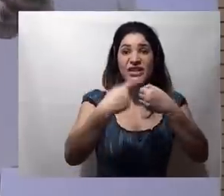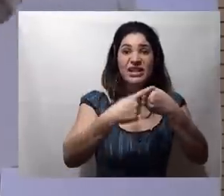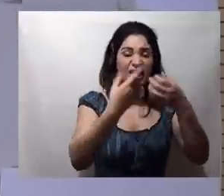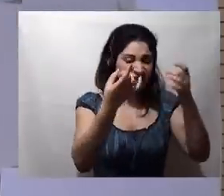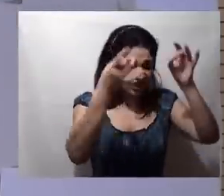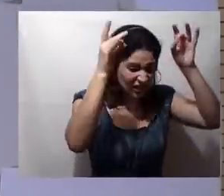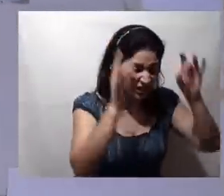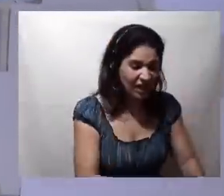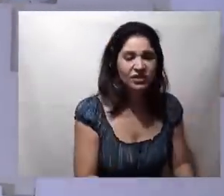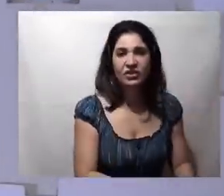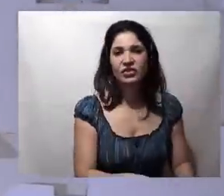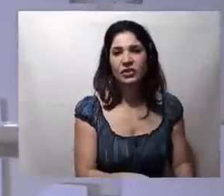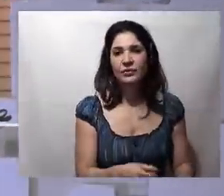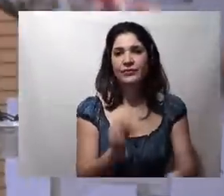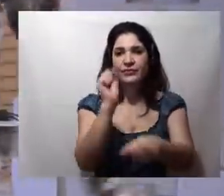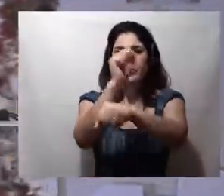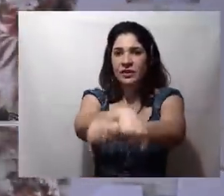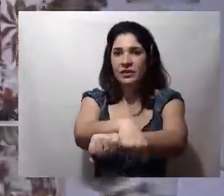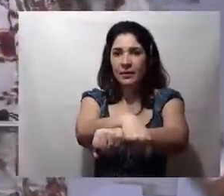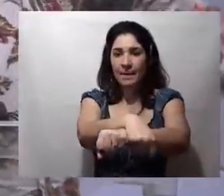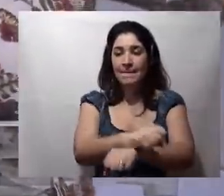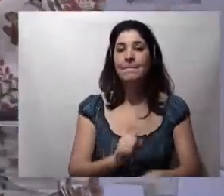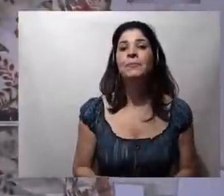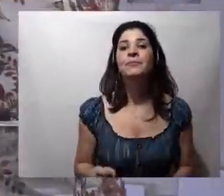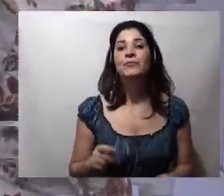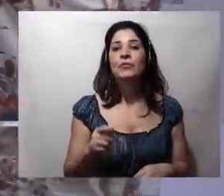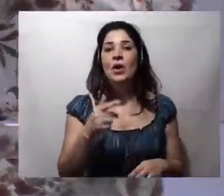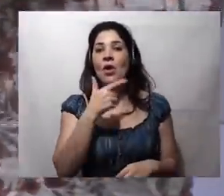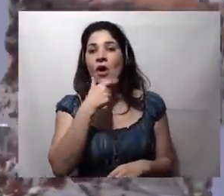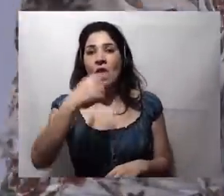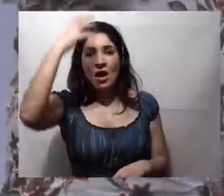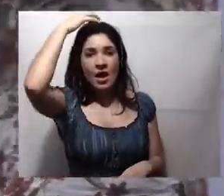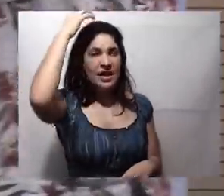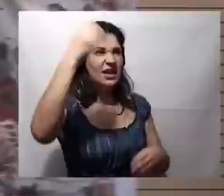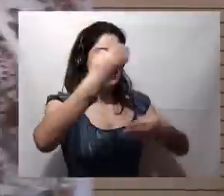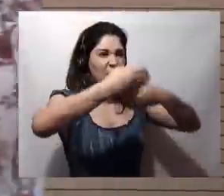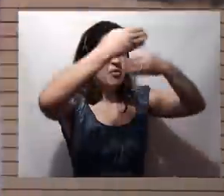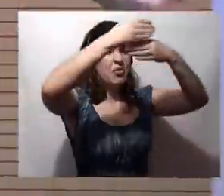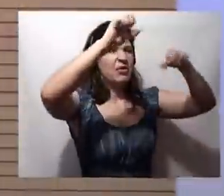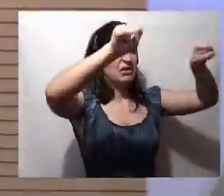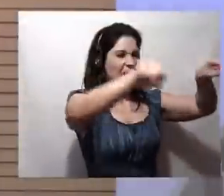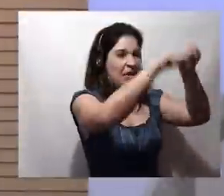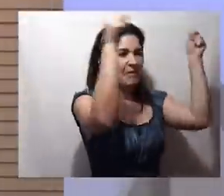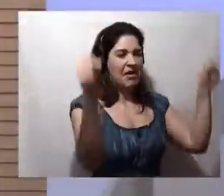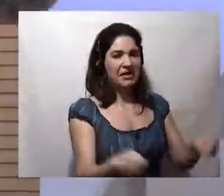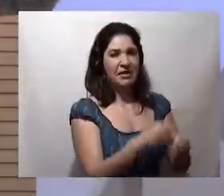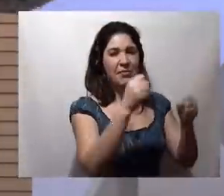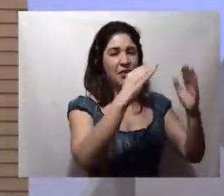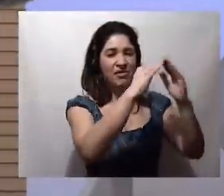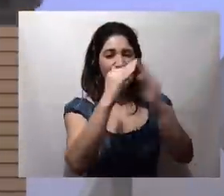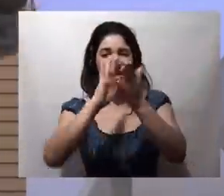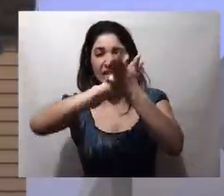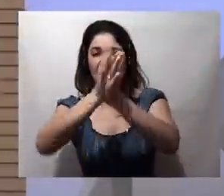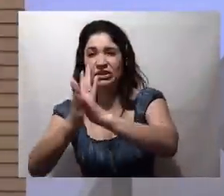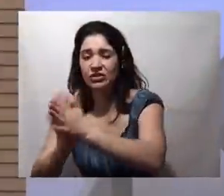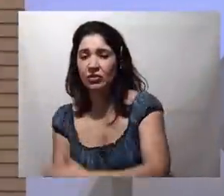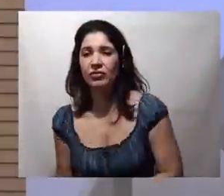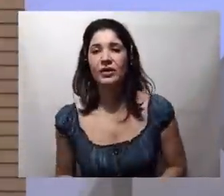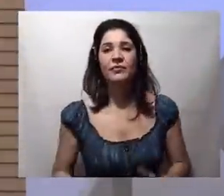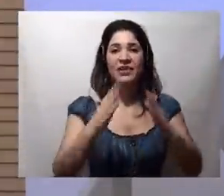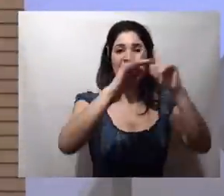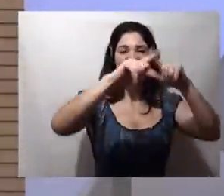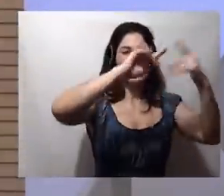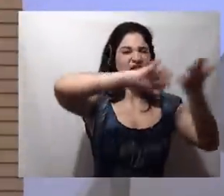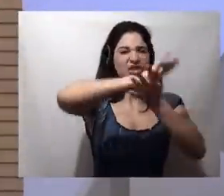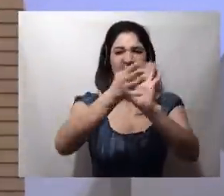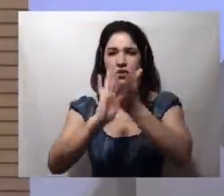finalmente o povo de rendeu foram três levas de cativos destruir os muros destruiu as casas destruiu o templo